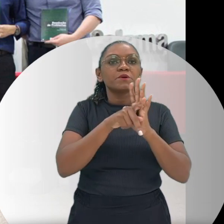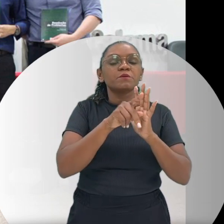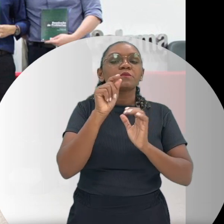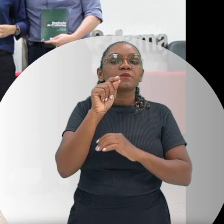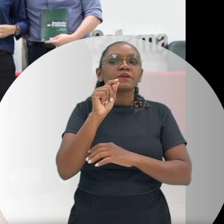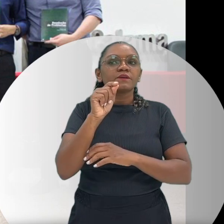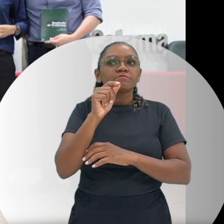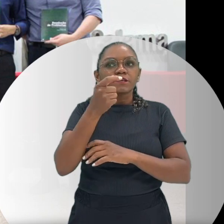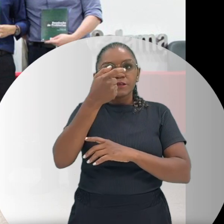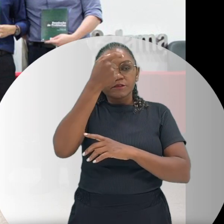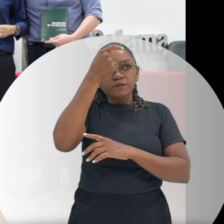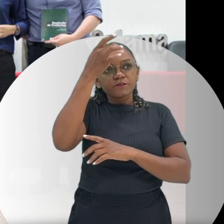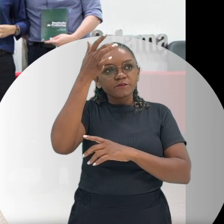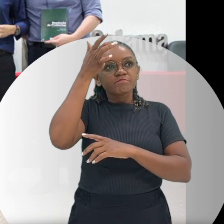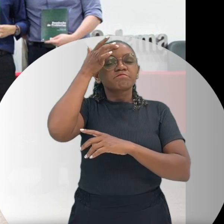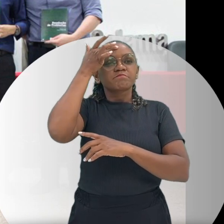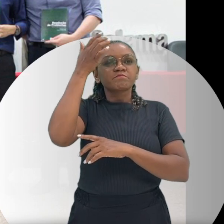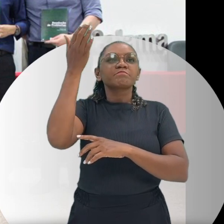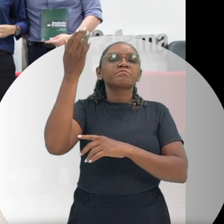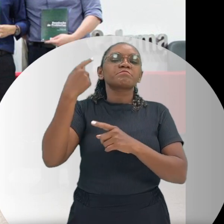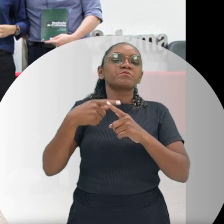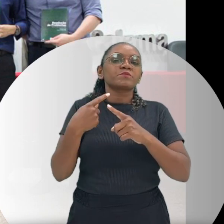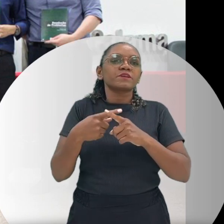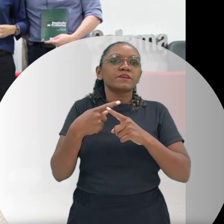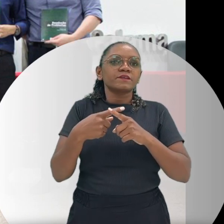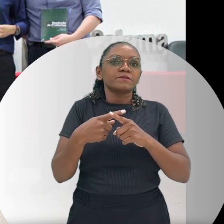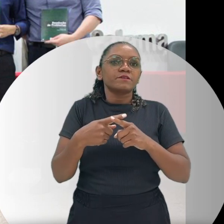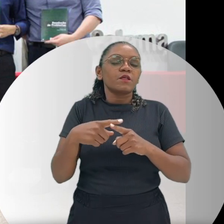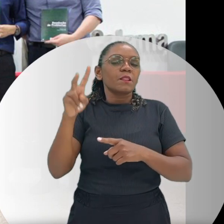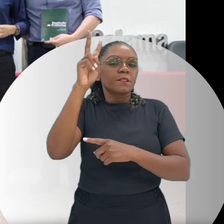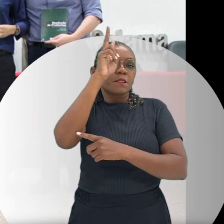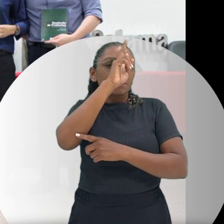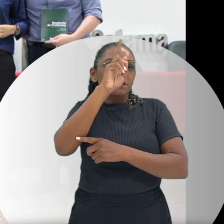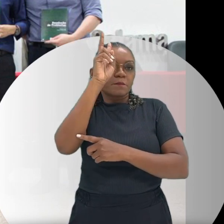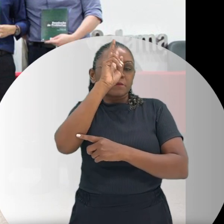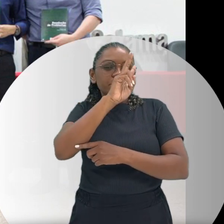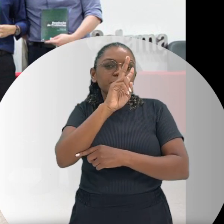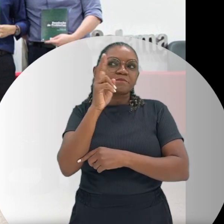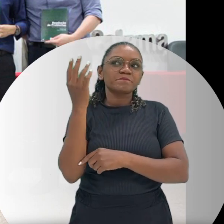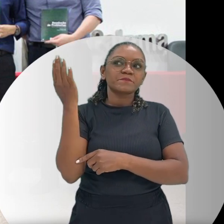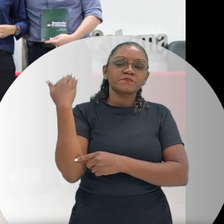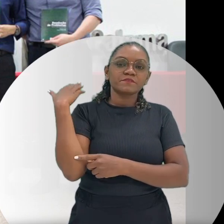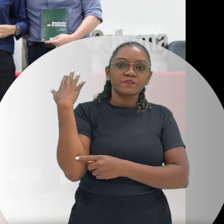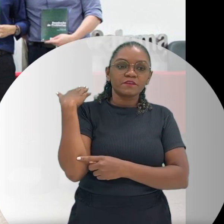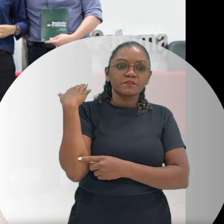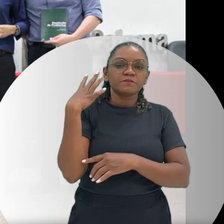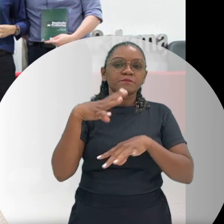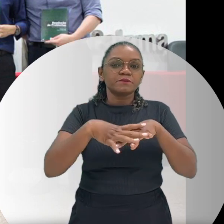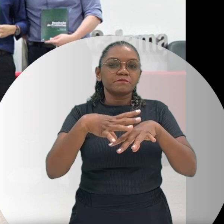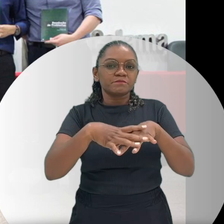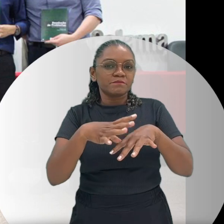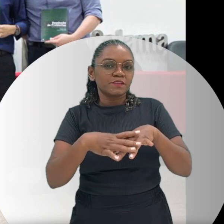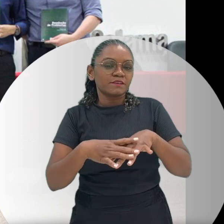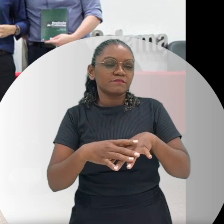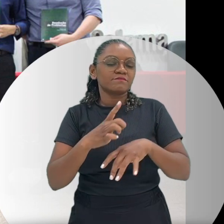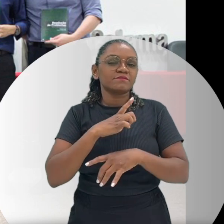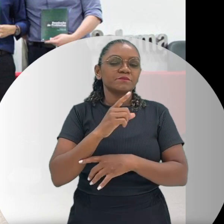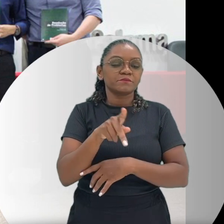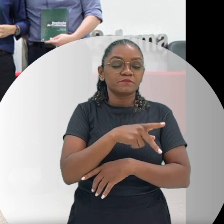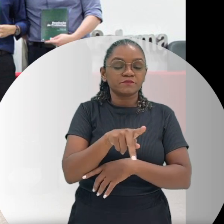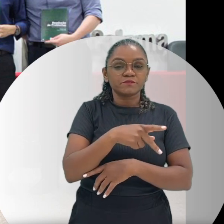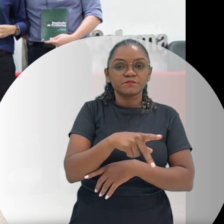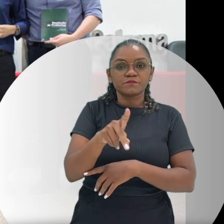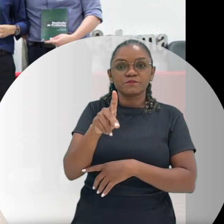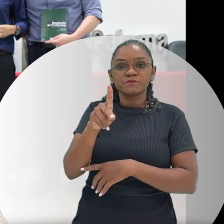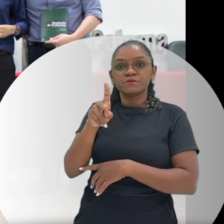mente por muito tempo, né? Essa em específico foi no biênio da matemática que nós tivemos, né? O professor Vladimir, o